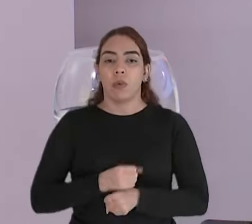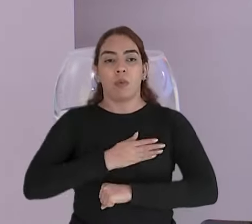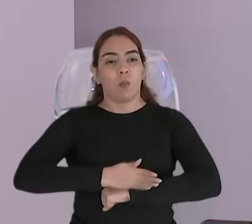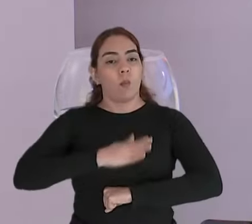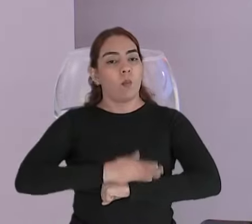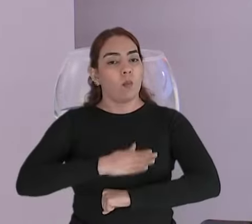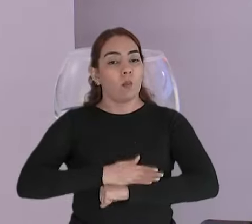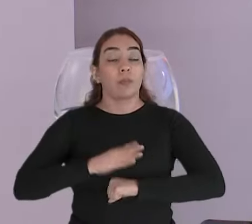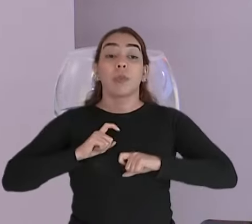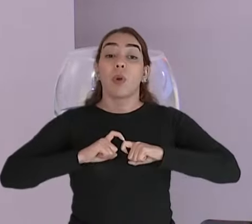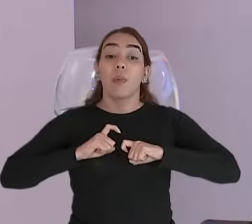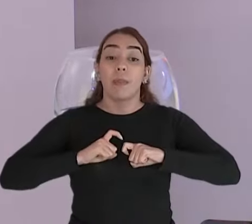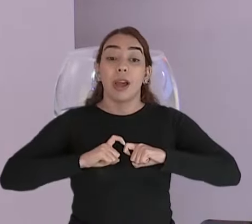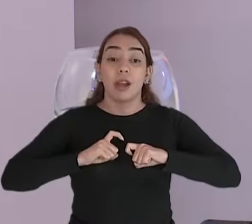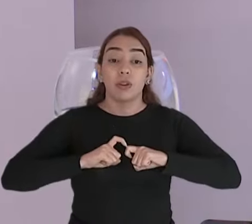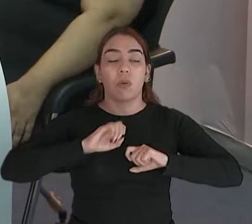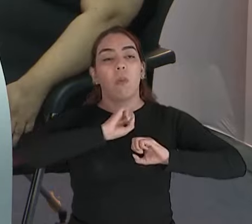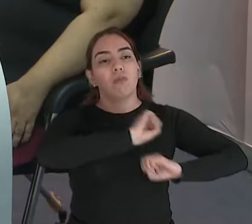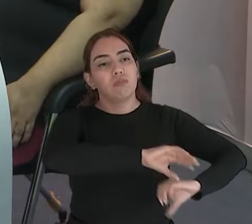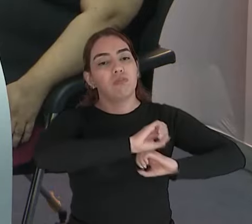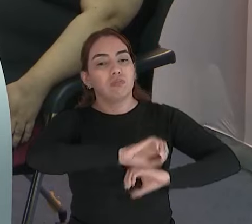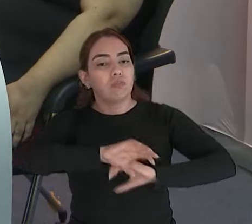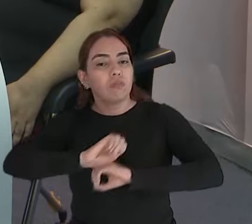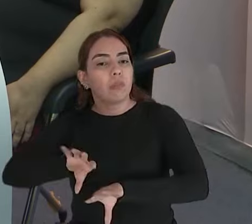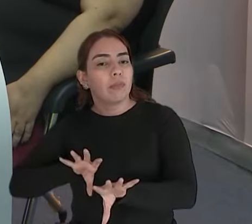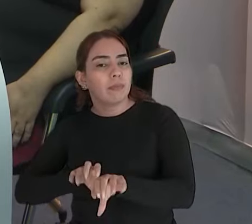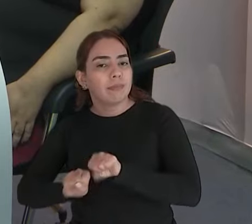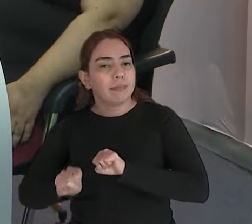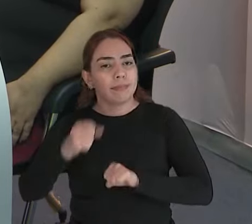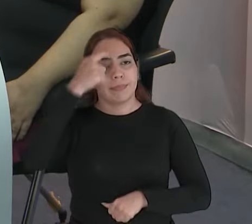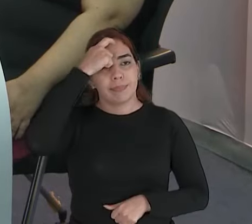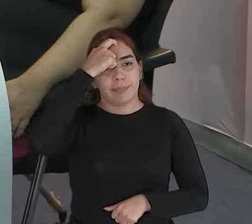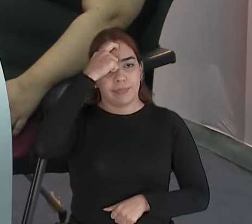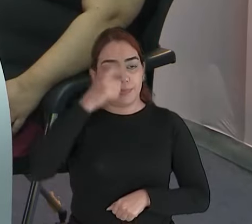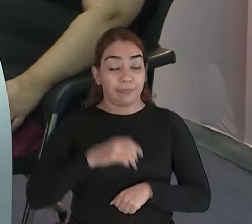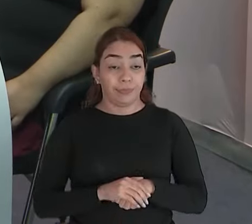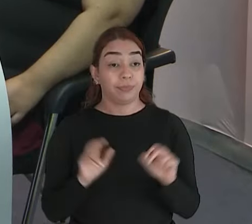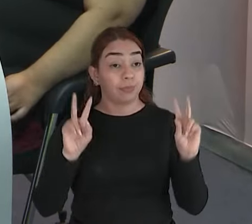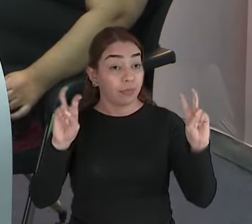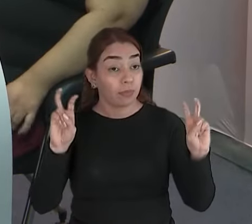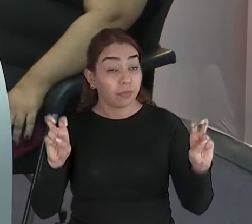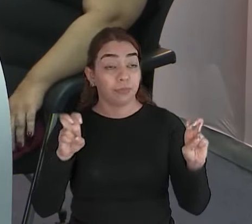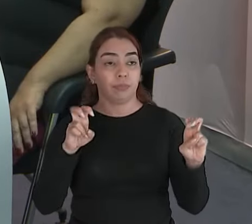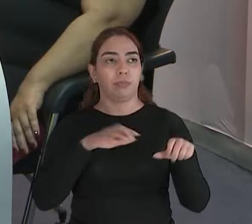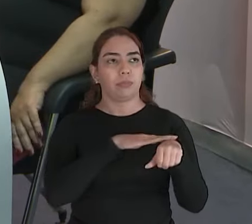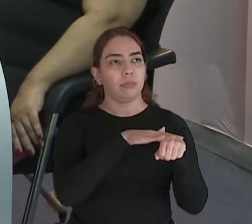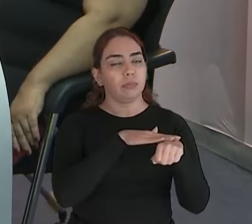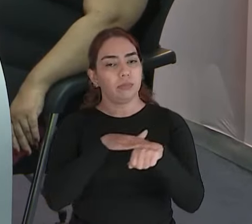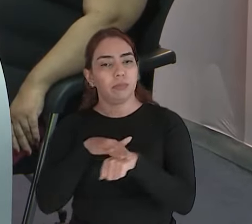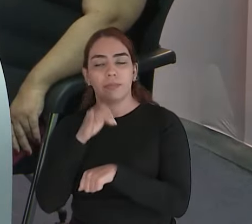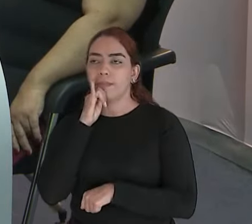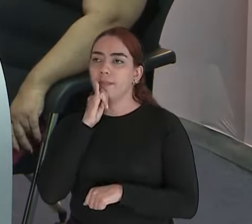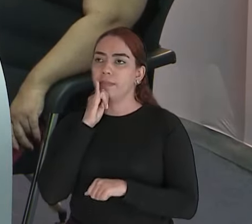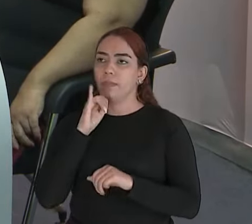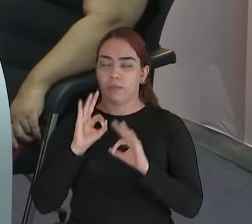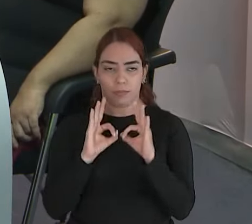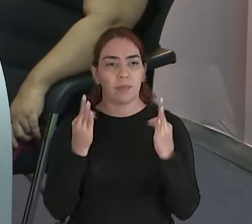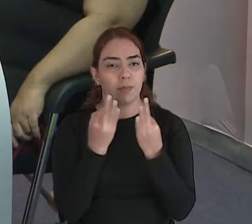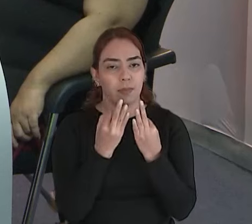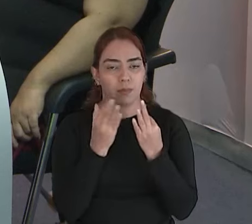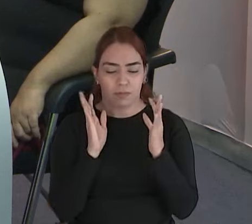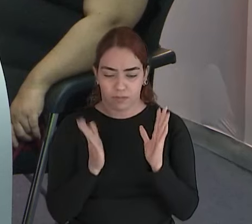muito mais amplo. E a senhora acredita que o fato das pessoas falarem mais sobre isso, as próprias pessoas em casa podem